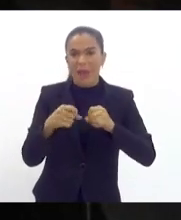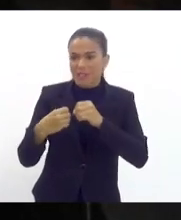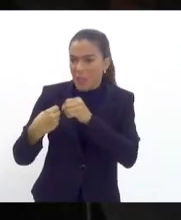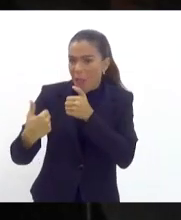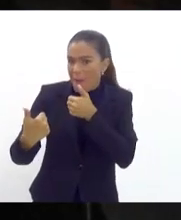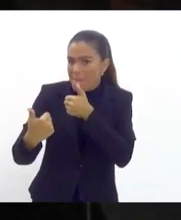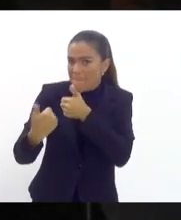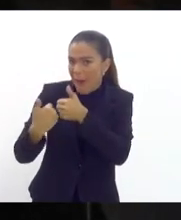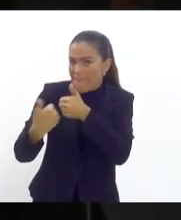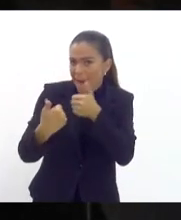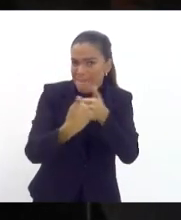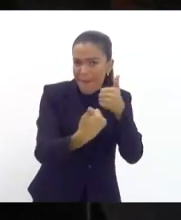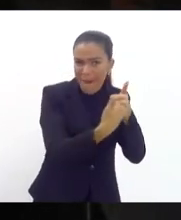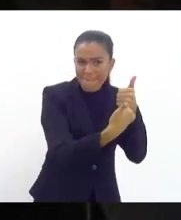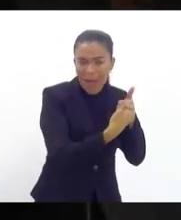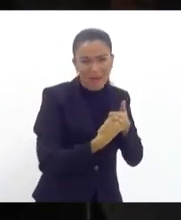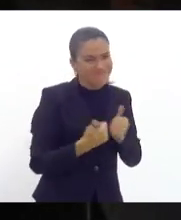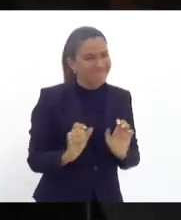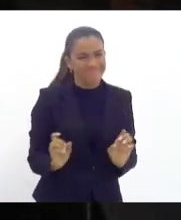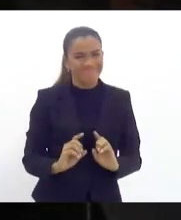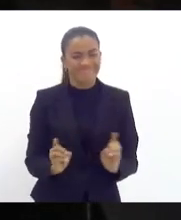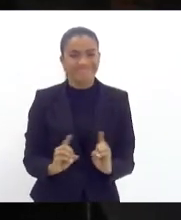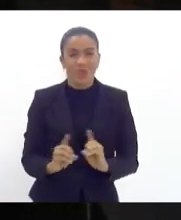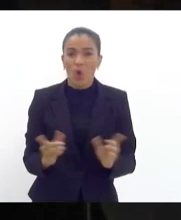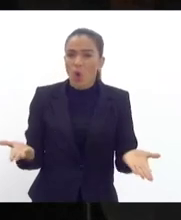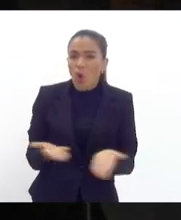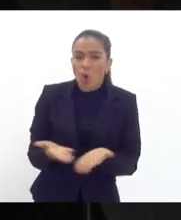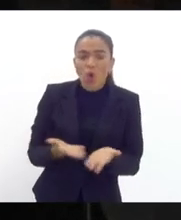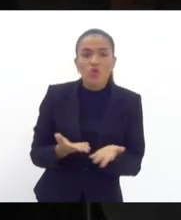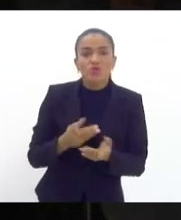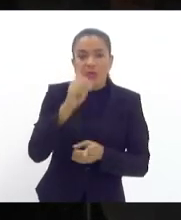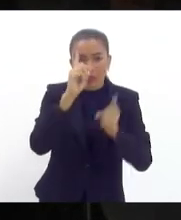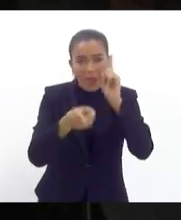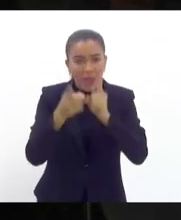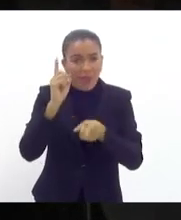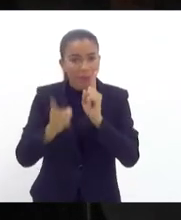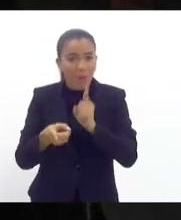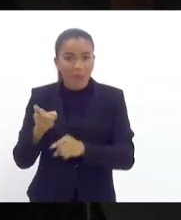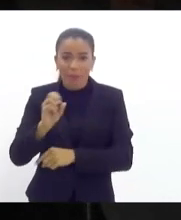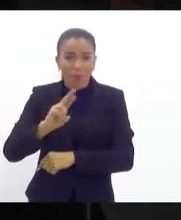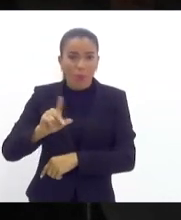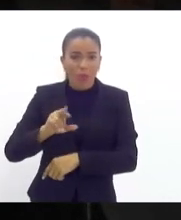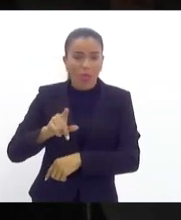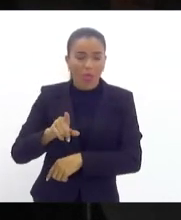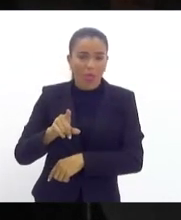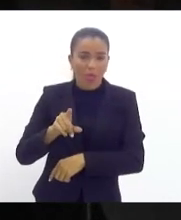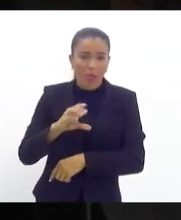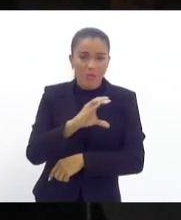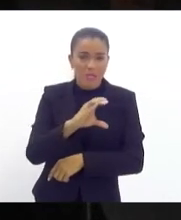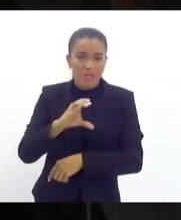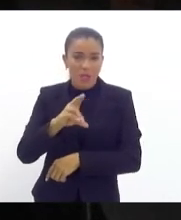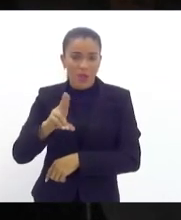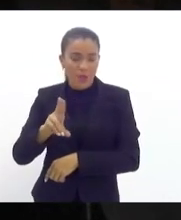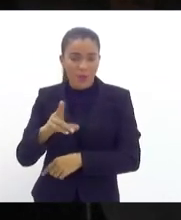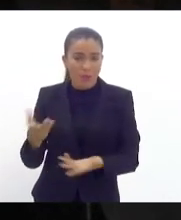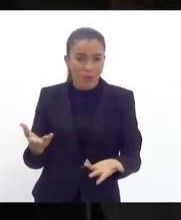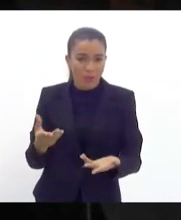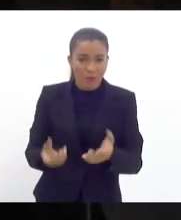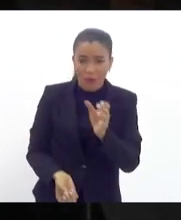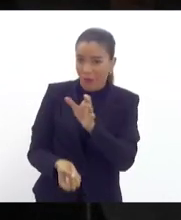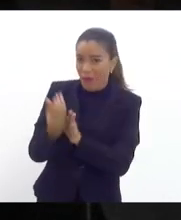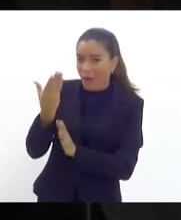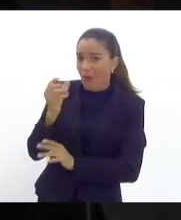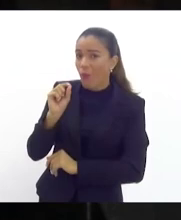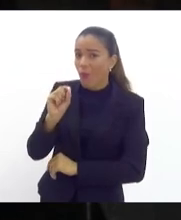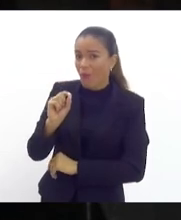comerciante do ordenamento mas hoje quem faz ordenamento público não é mais a Controladoria Urbana foi criada aqui